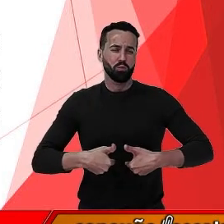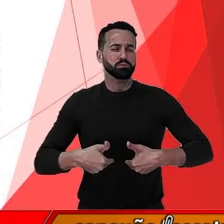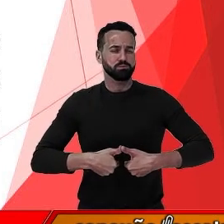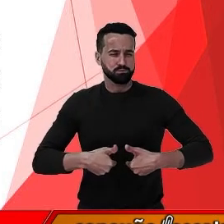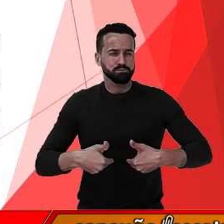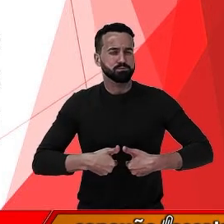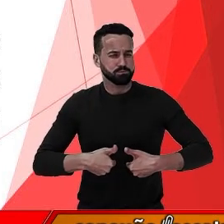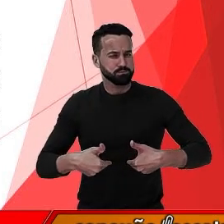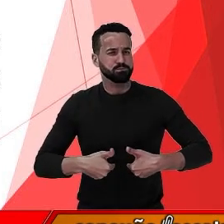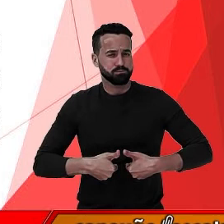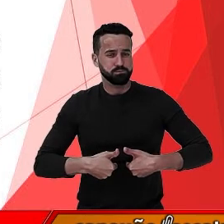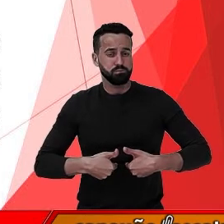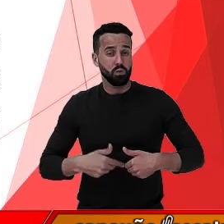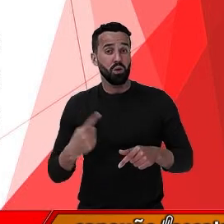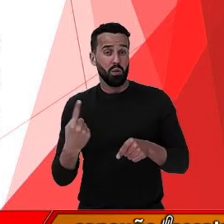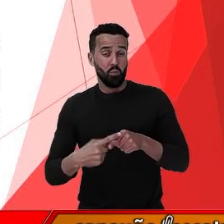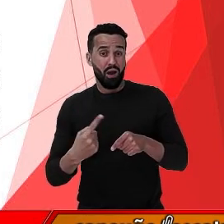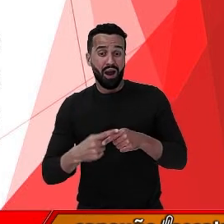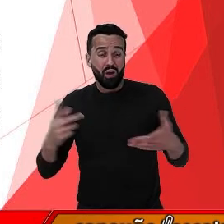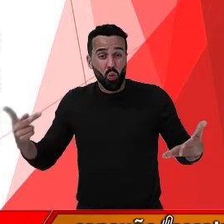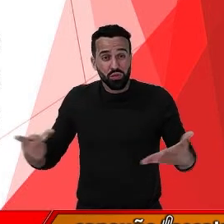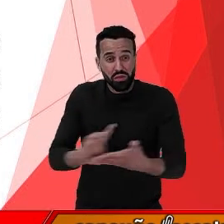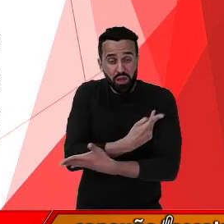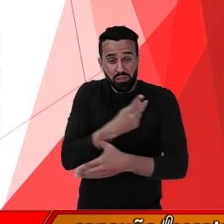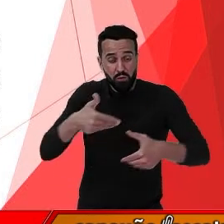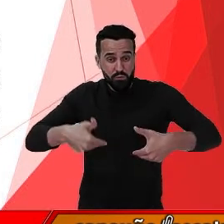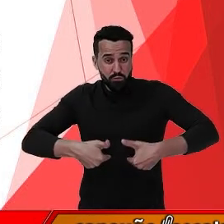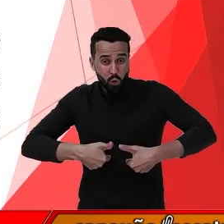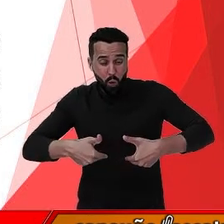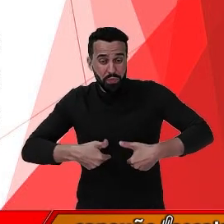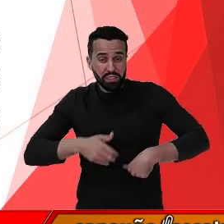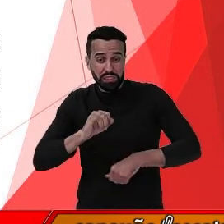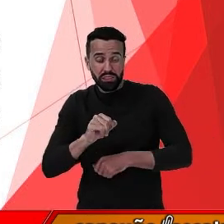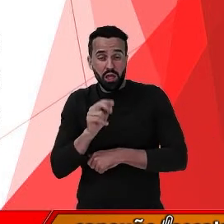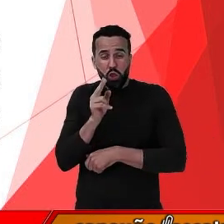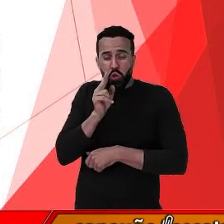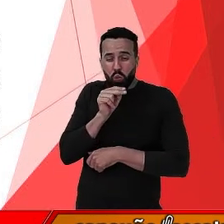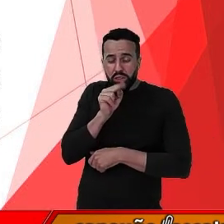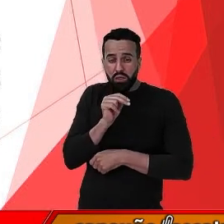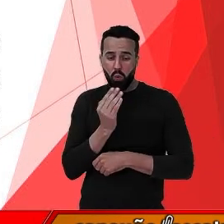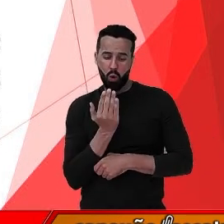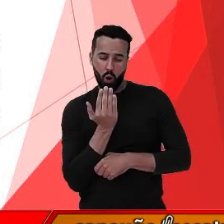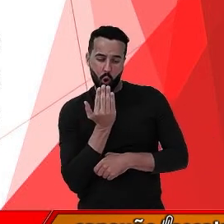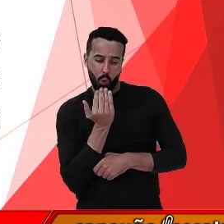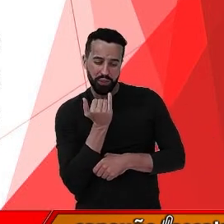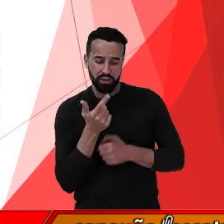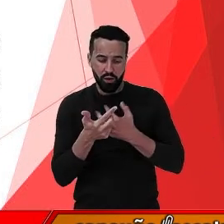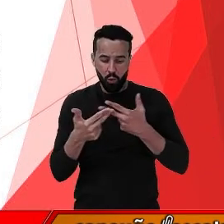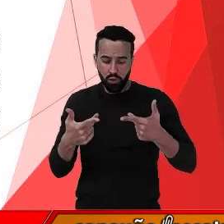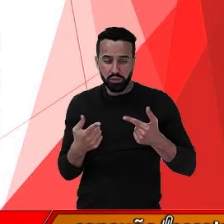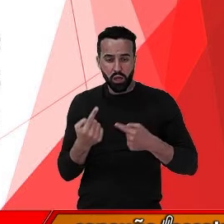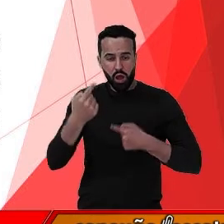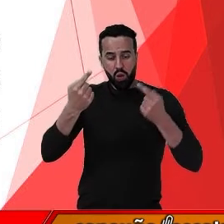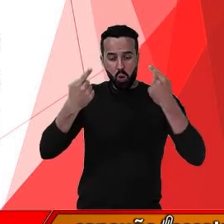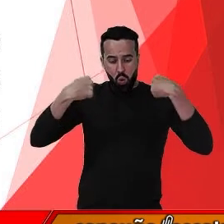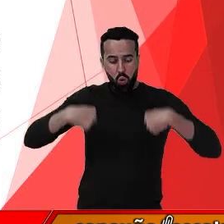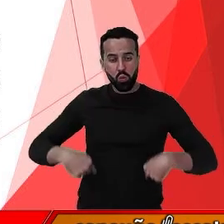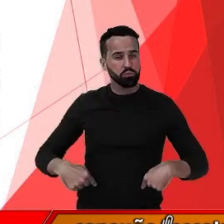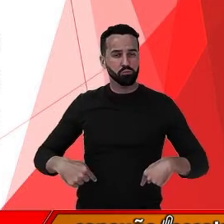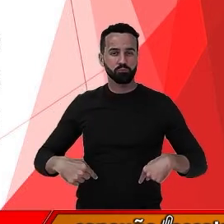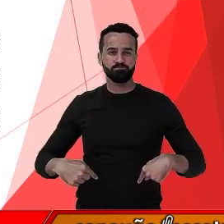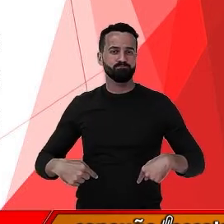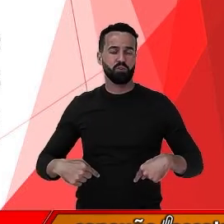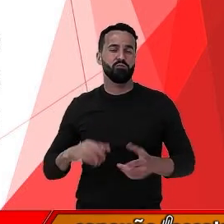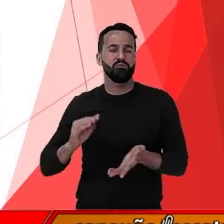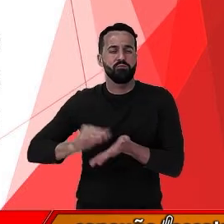ocorre quando há a subnutrição crônica. E essa subnutrição, ela